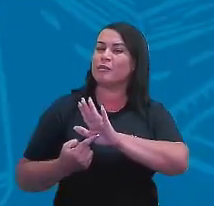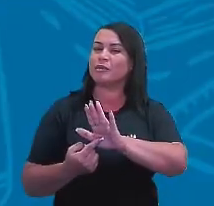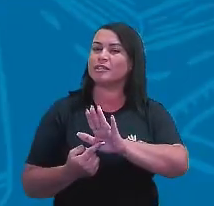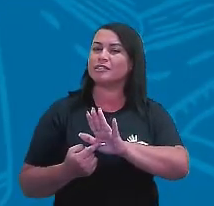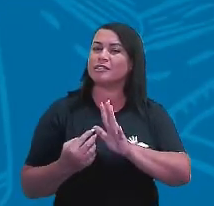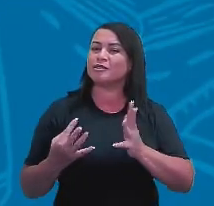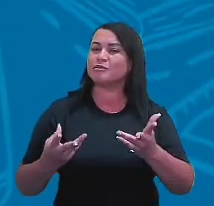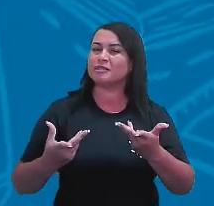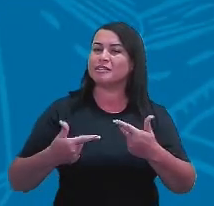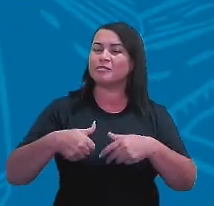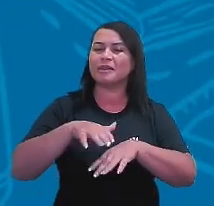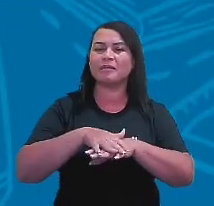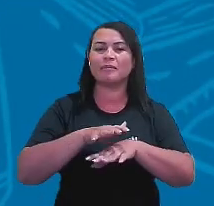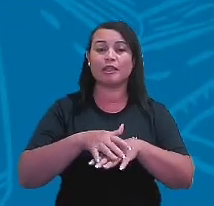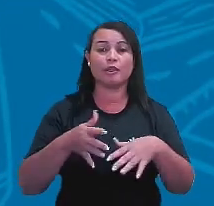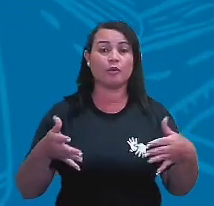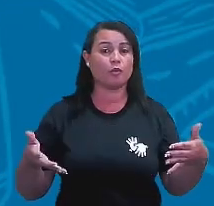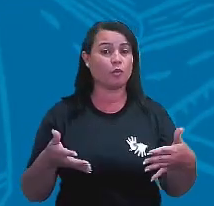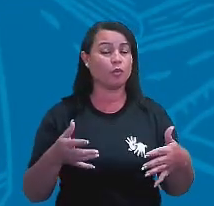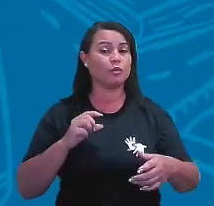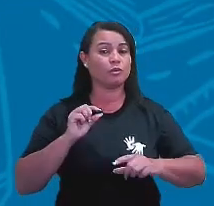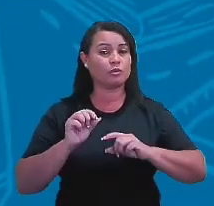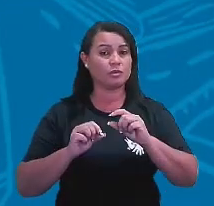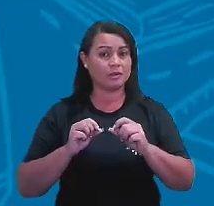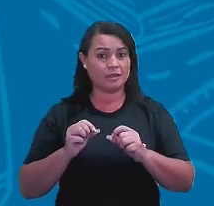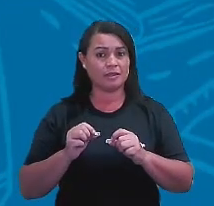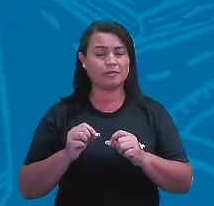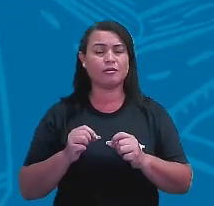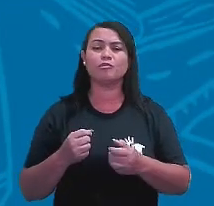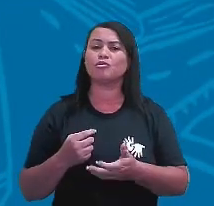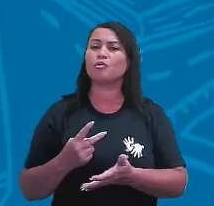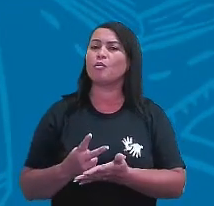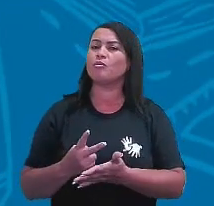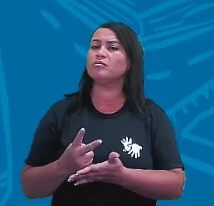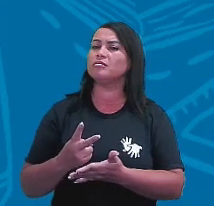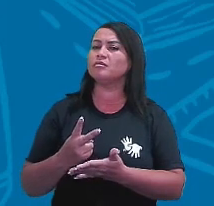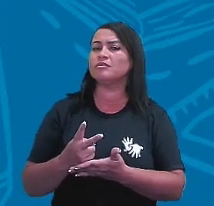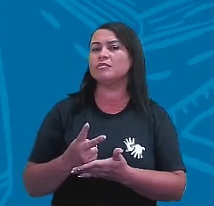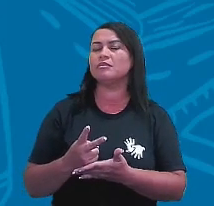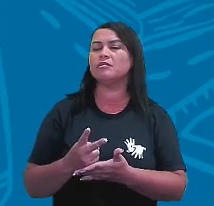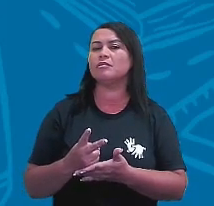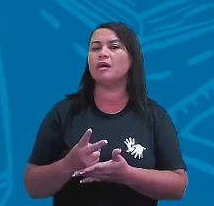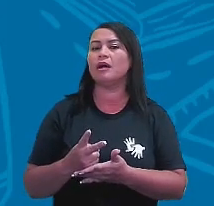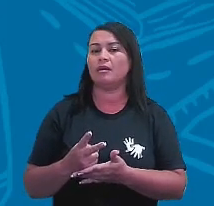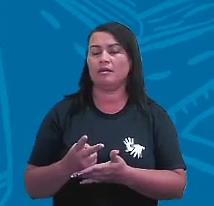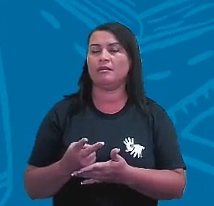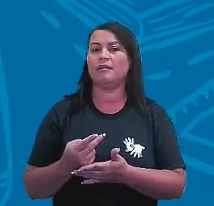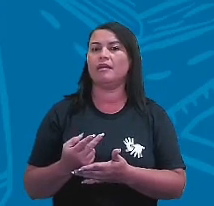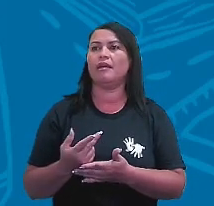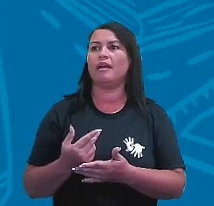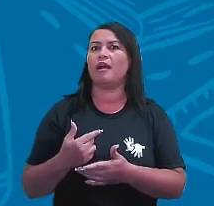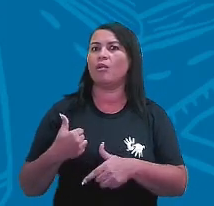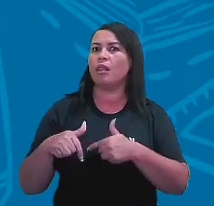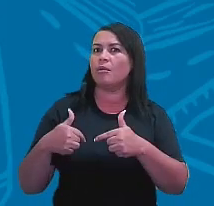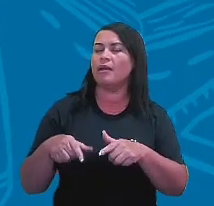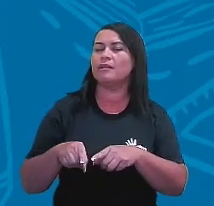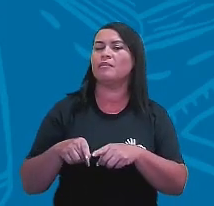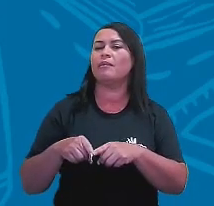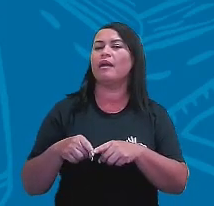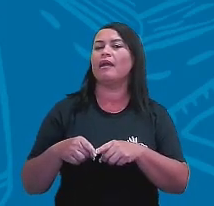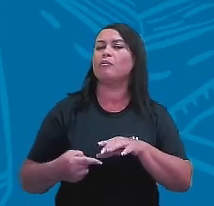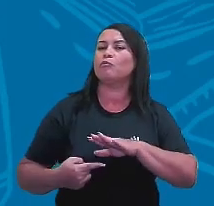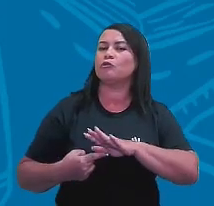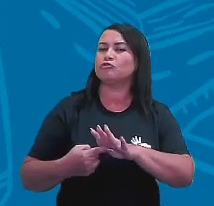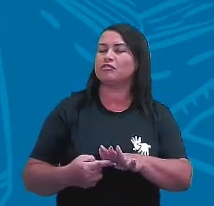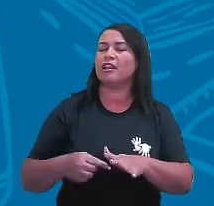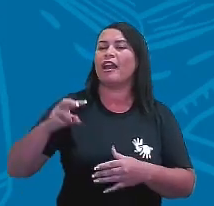da matemática. E hoje a gente vai dar continuidade ao trabalho, relacionado ao histórico da cidade